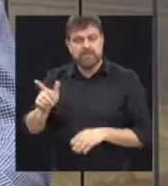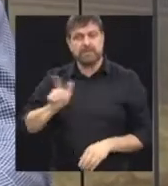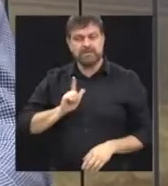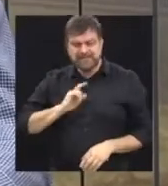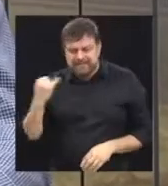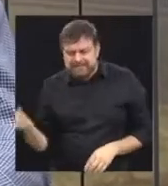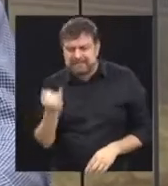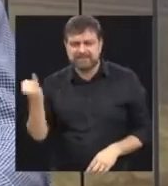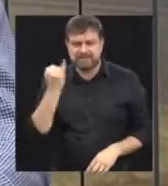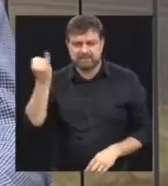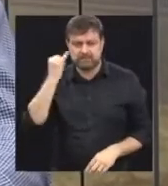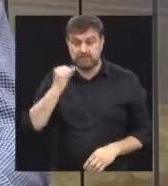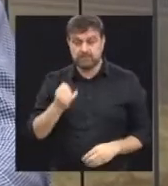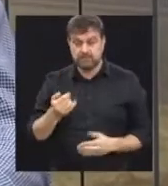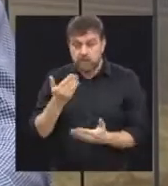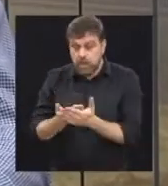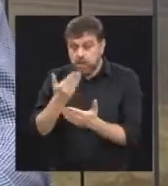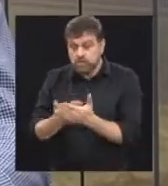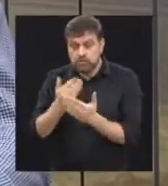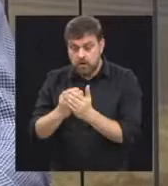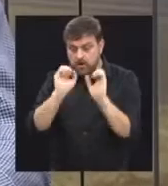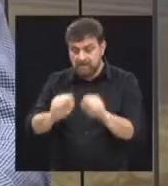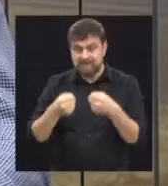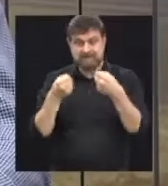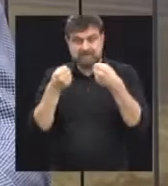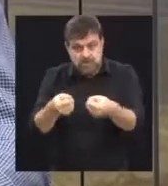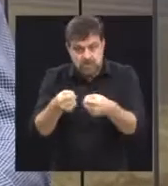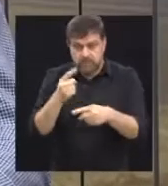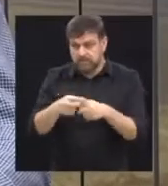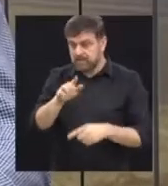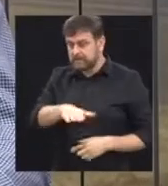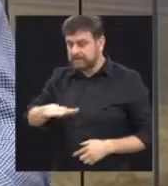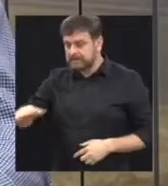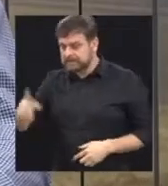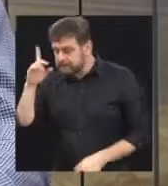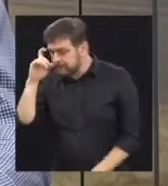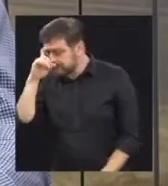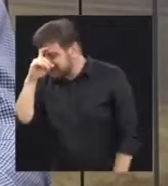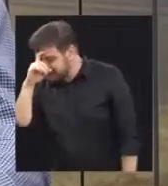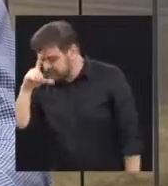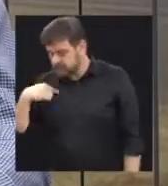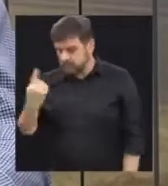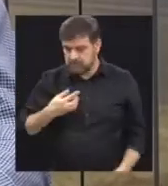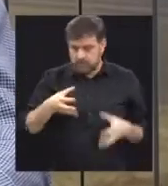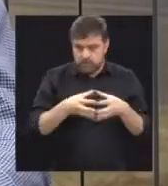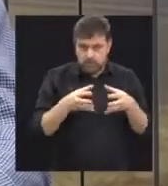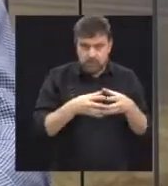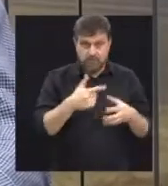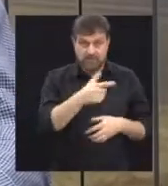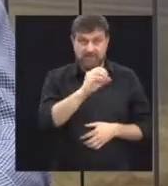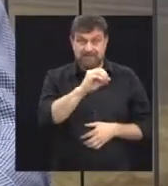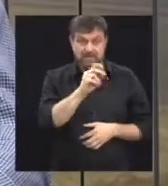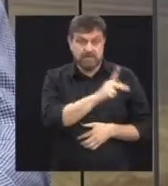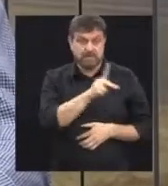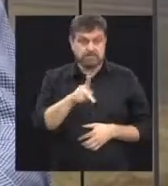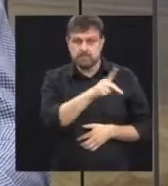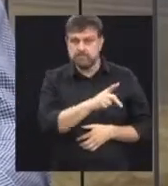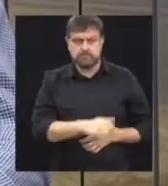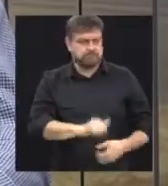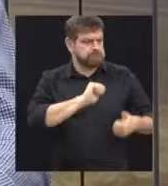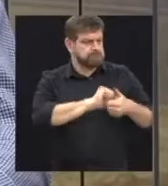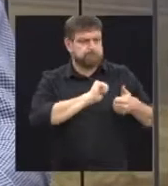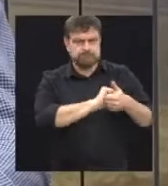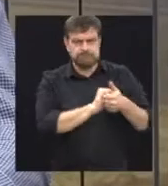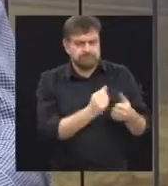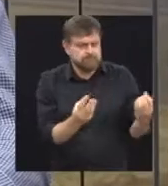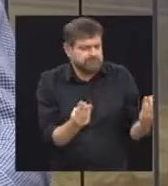muito importante também, reforço escolar. As crianças muitas vezes têm dificuldade, nós temos um corpo de 20 professores altamente